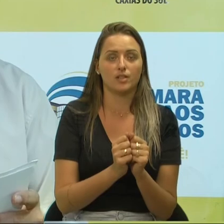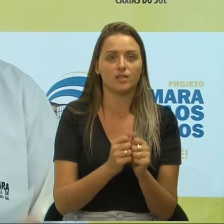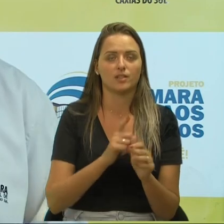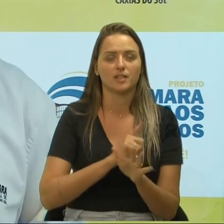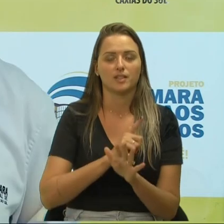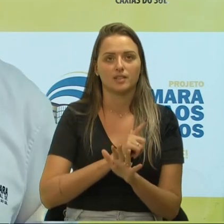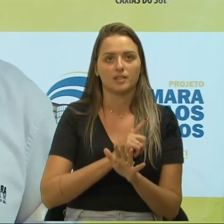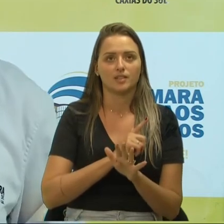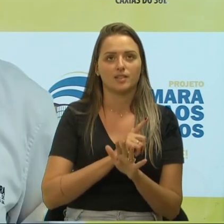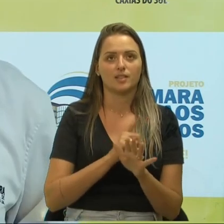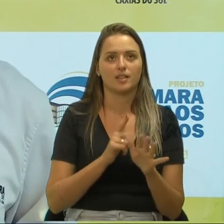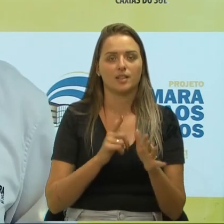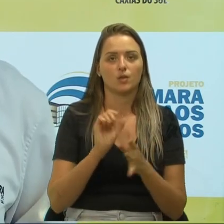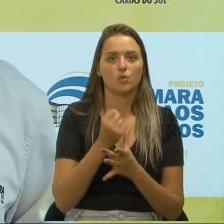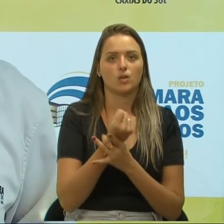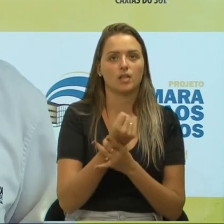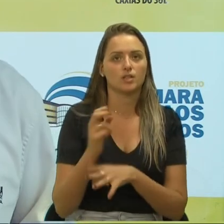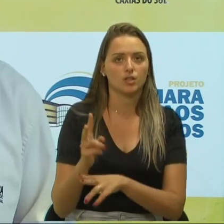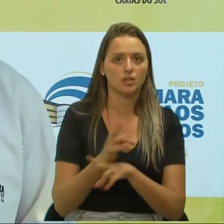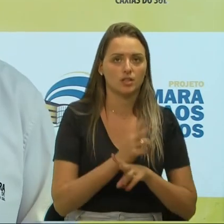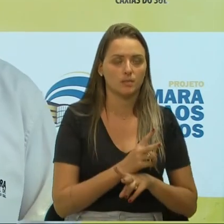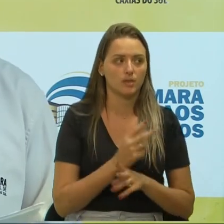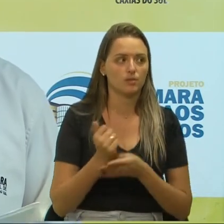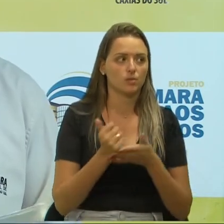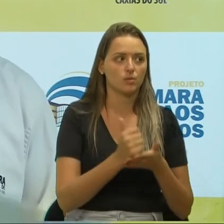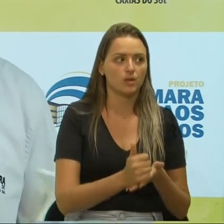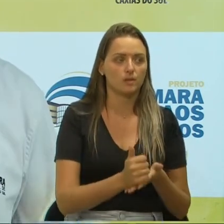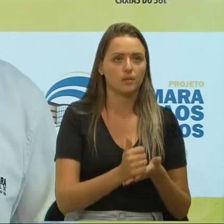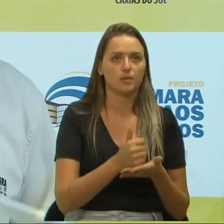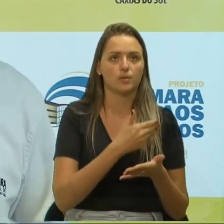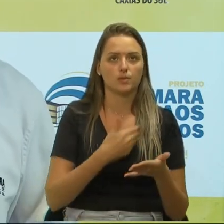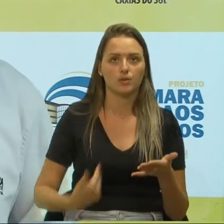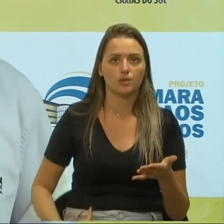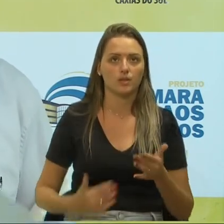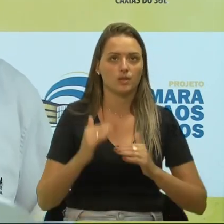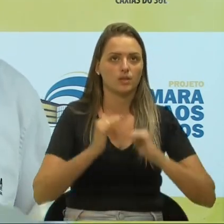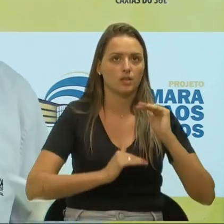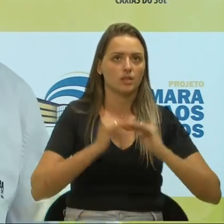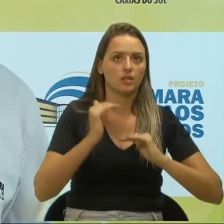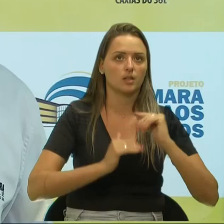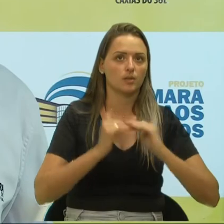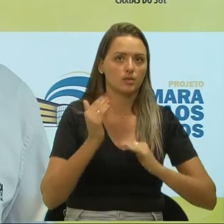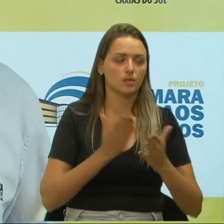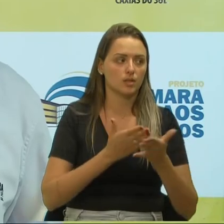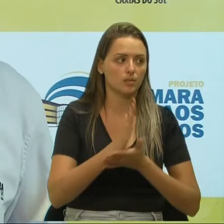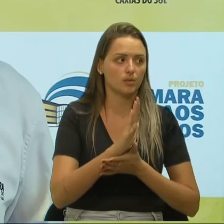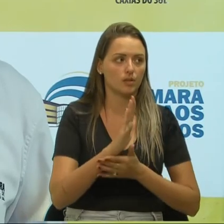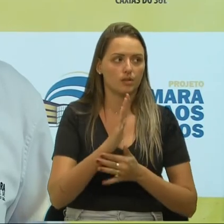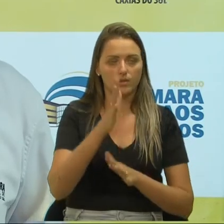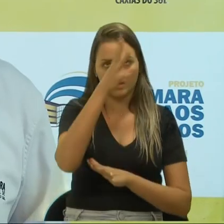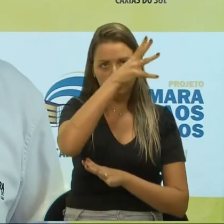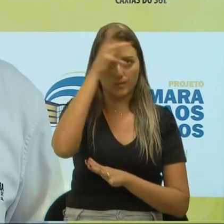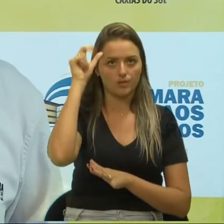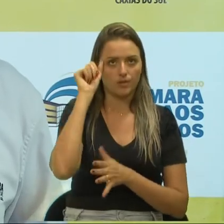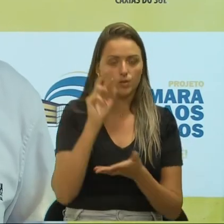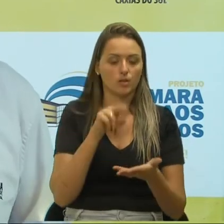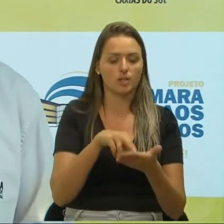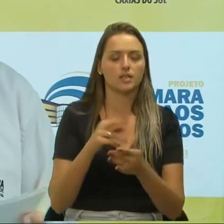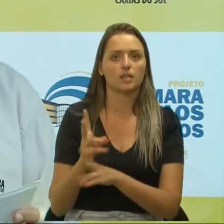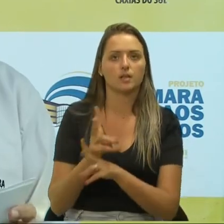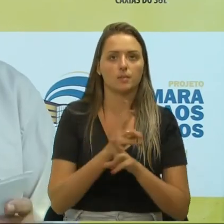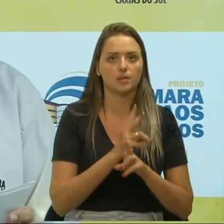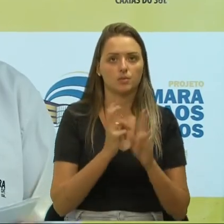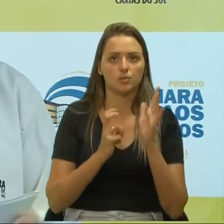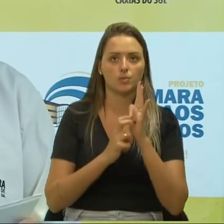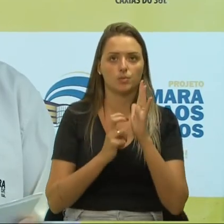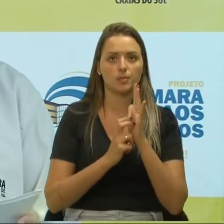Caixa Econômica Federal com garantia da União. Na prática, autoriza a Prefeitura a realizar empréstimo junto à